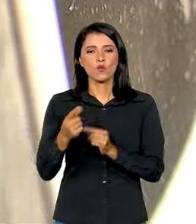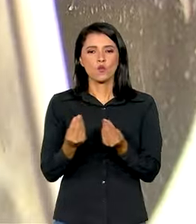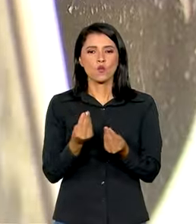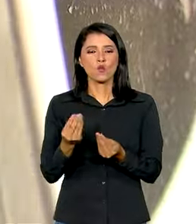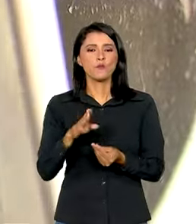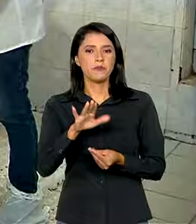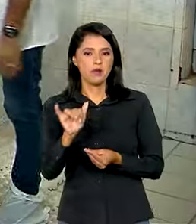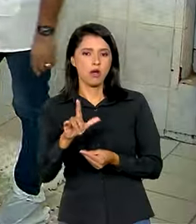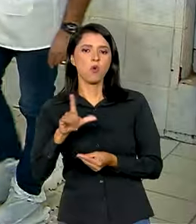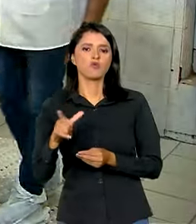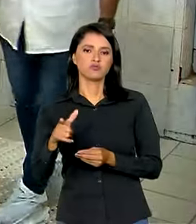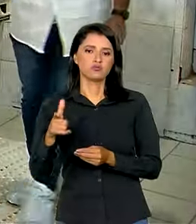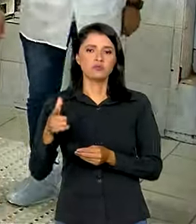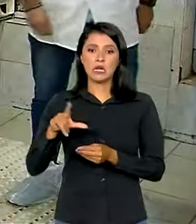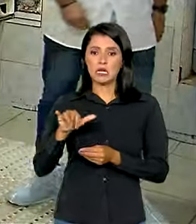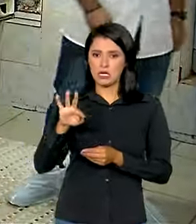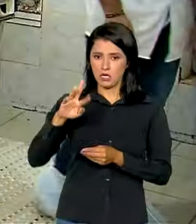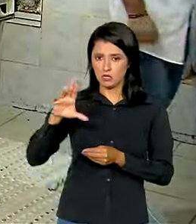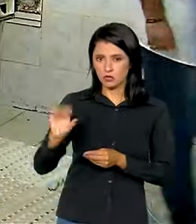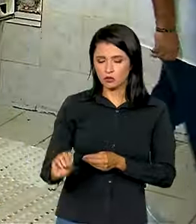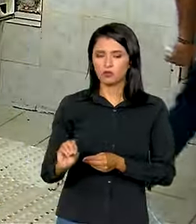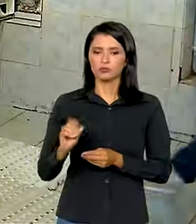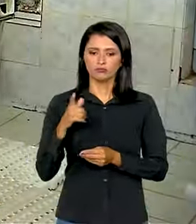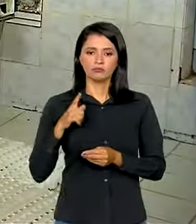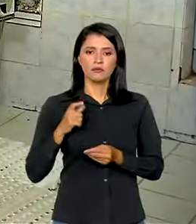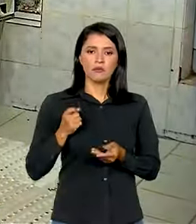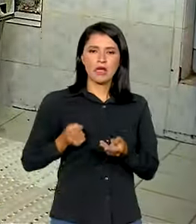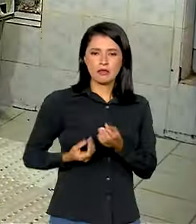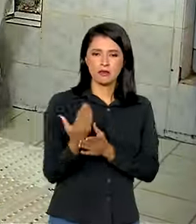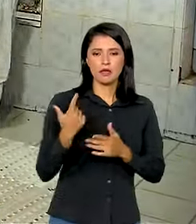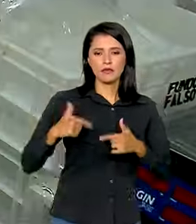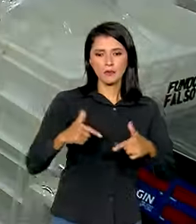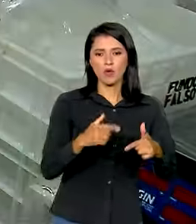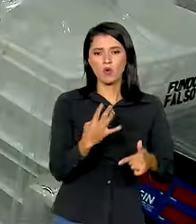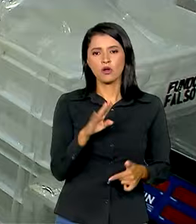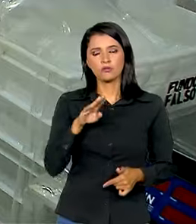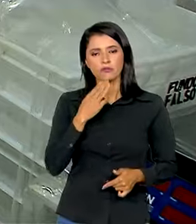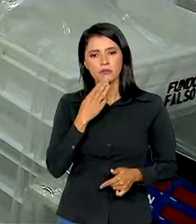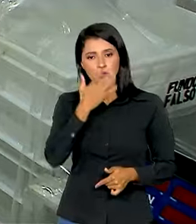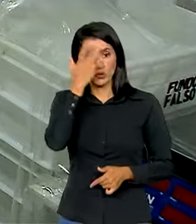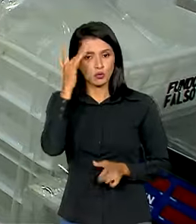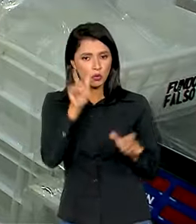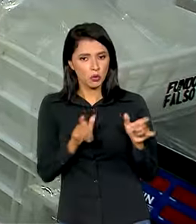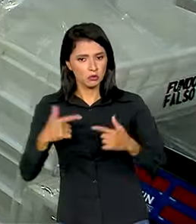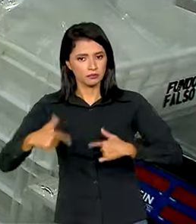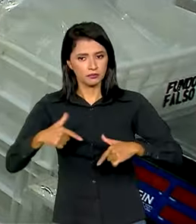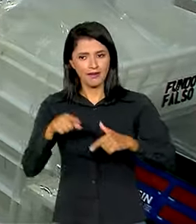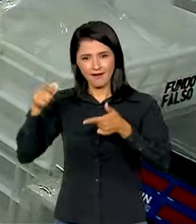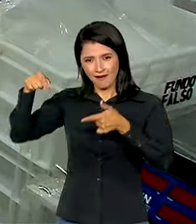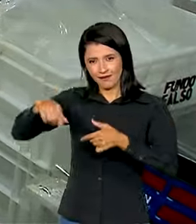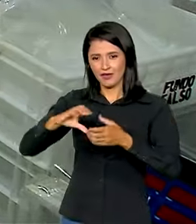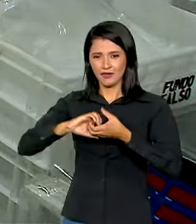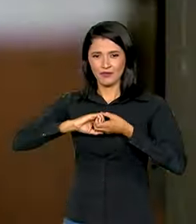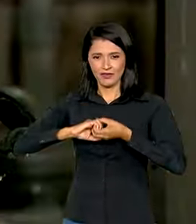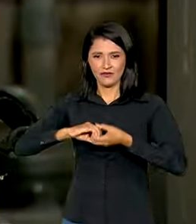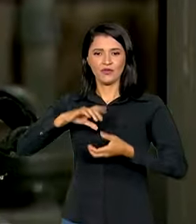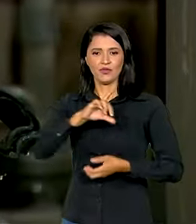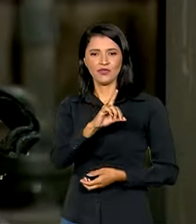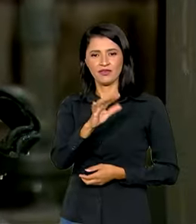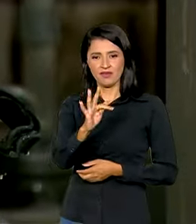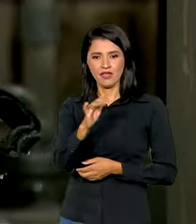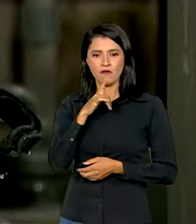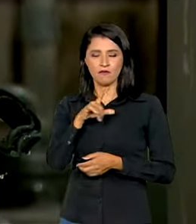ano. O setor emprega 4 milhões de pessoas. Aqui nessa cooperativa, no Distrito Federal,